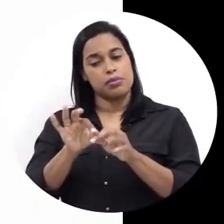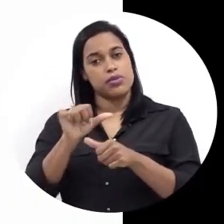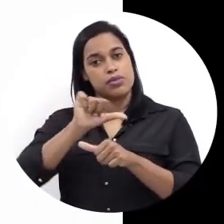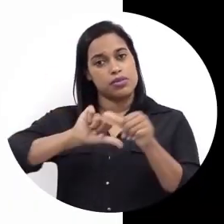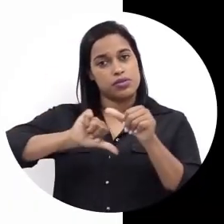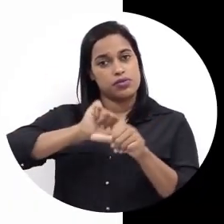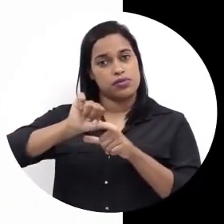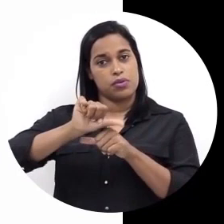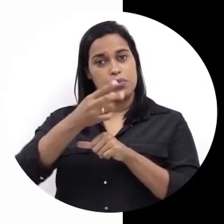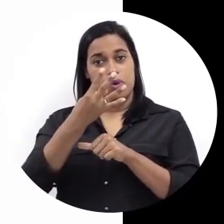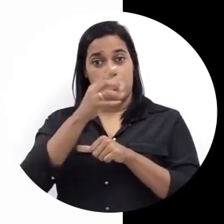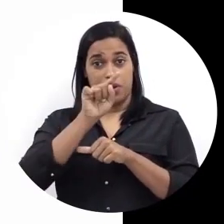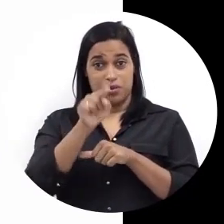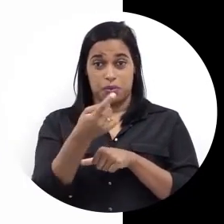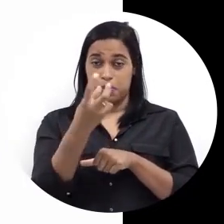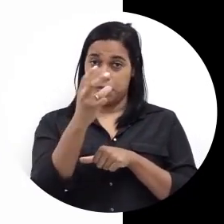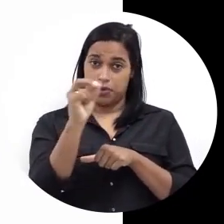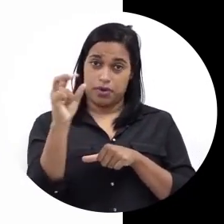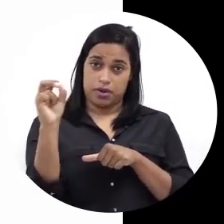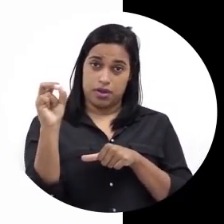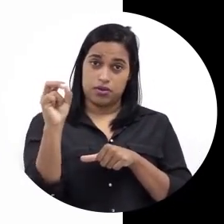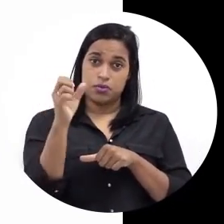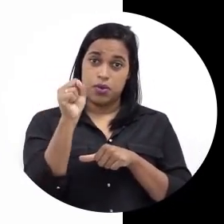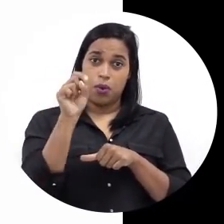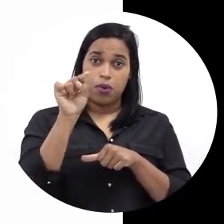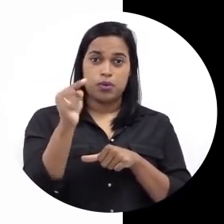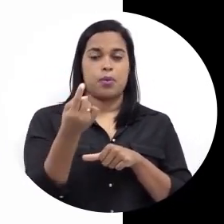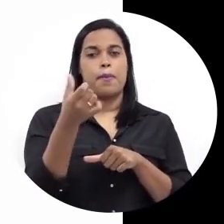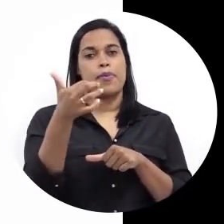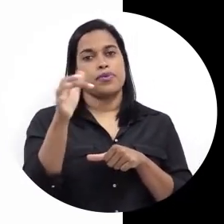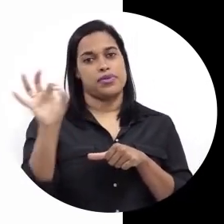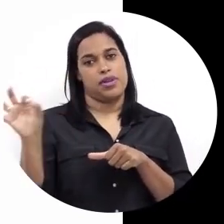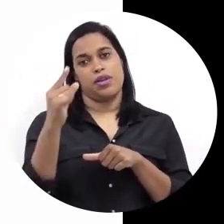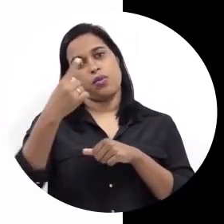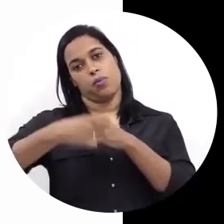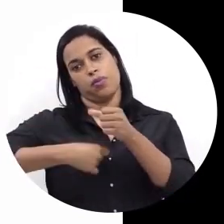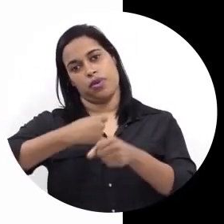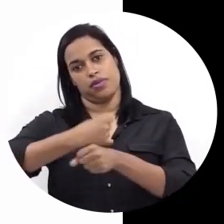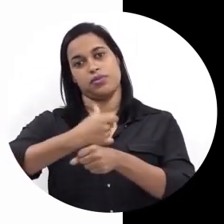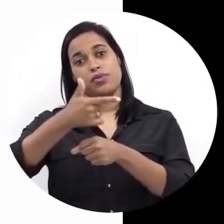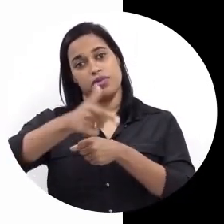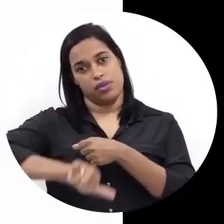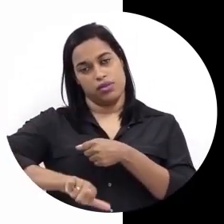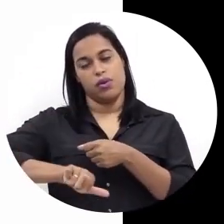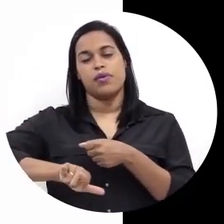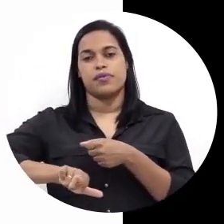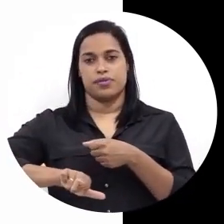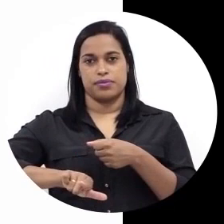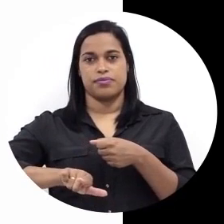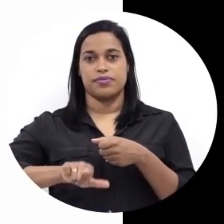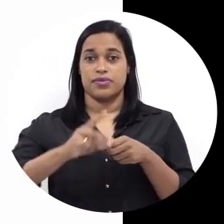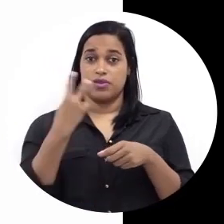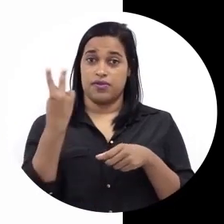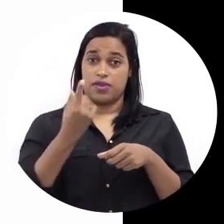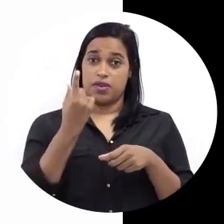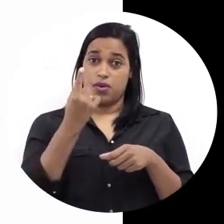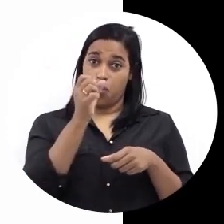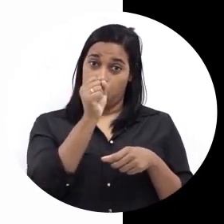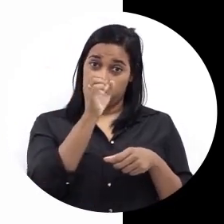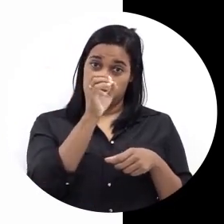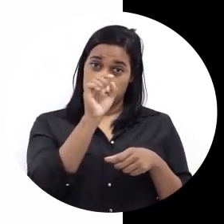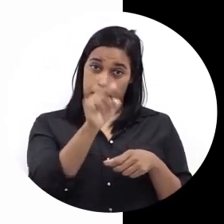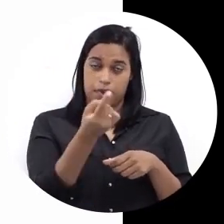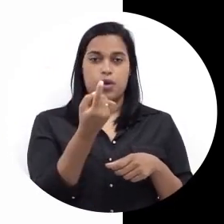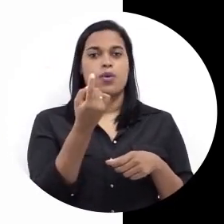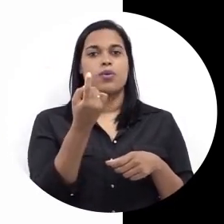transforma 4.500 em um montante de 8.100 em um ano? Novamente, o montante vale 8.100,